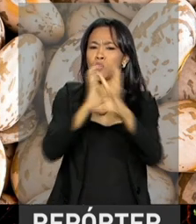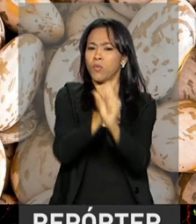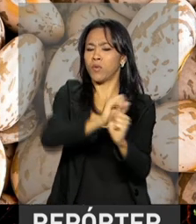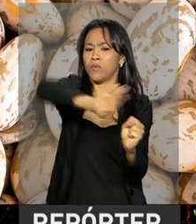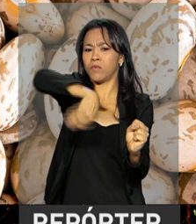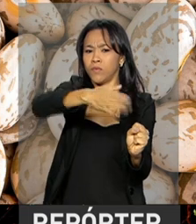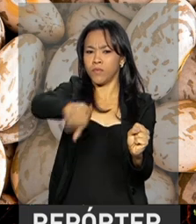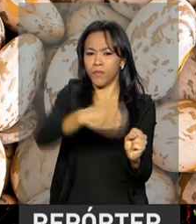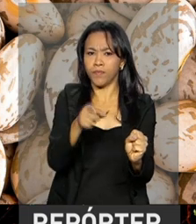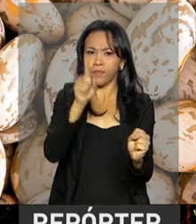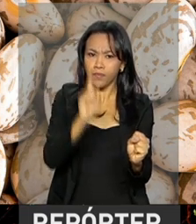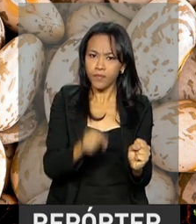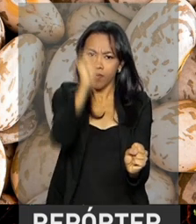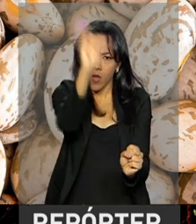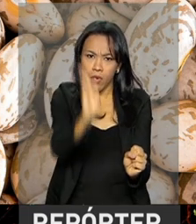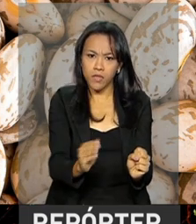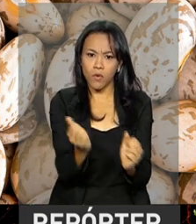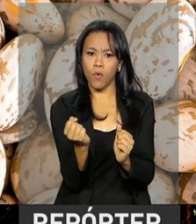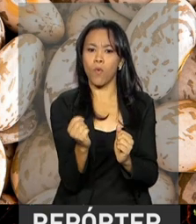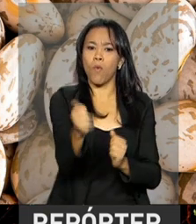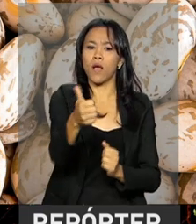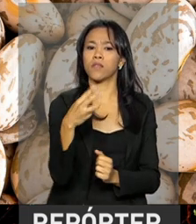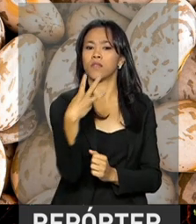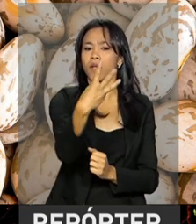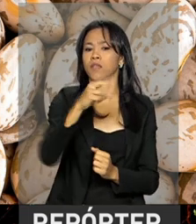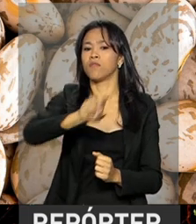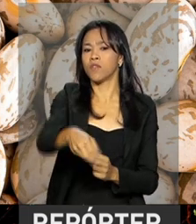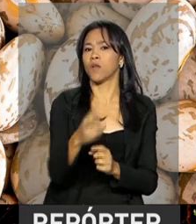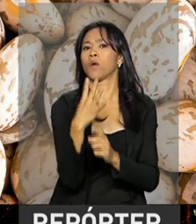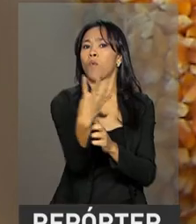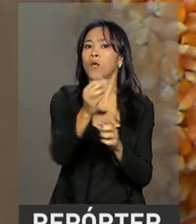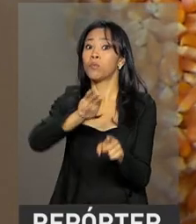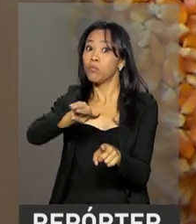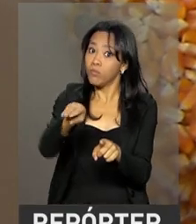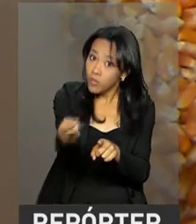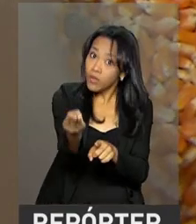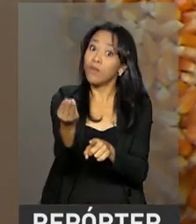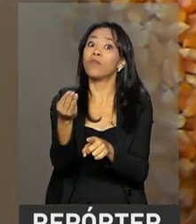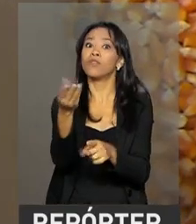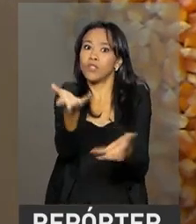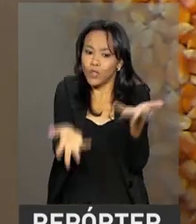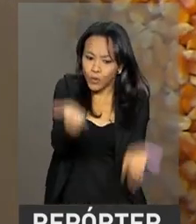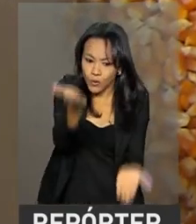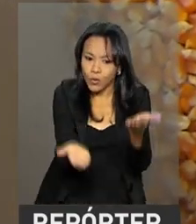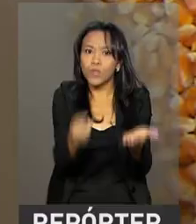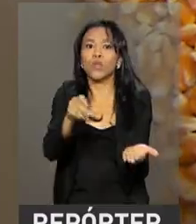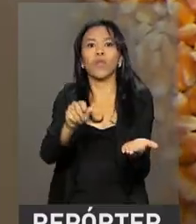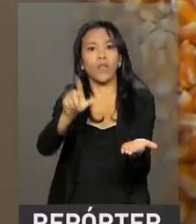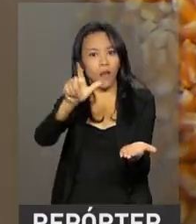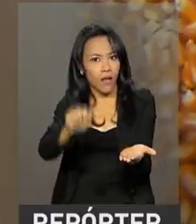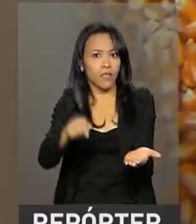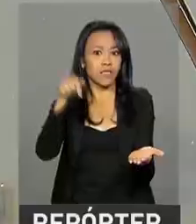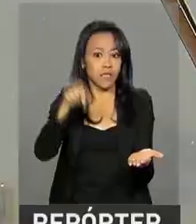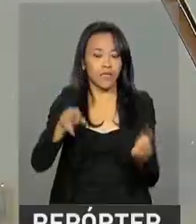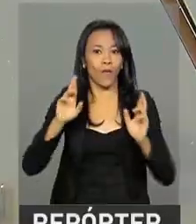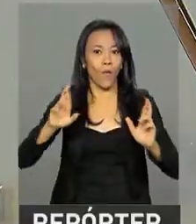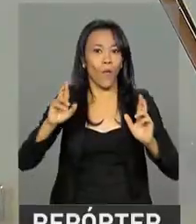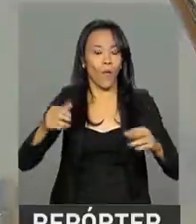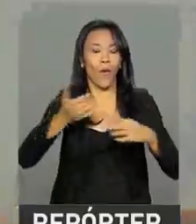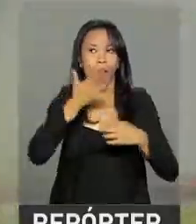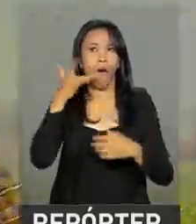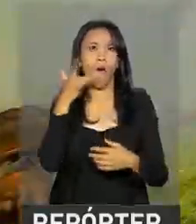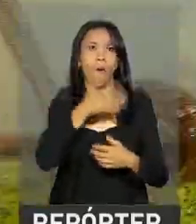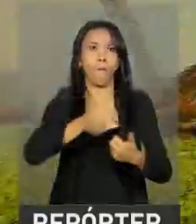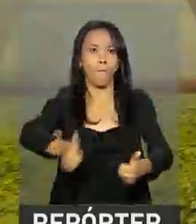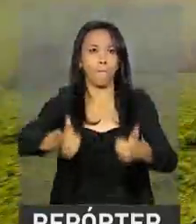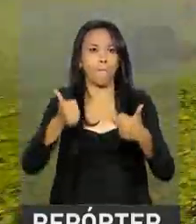a estimativa é que o Brasil Produza quase 3 milhões e meio de toneladas e se a expectativa para essa safra é muito boa para a próxima